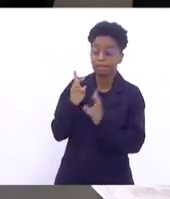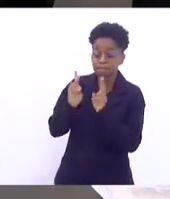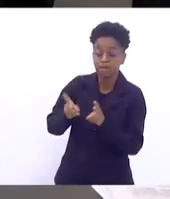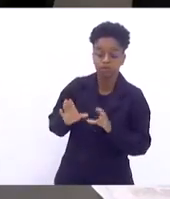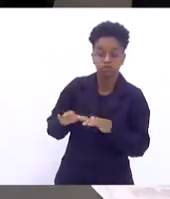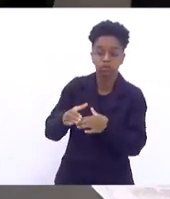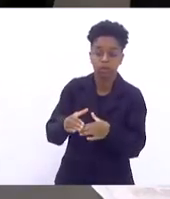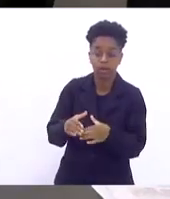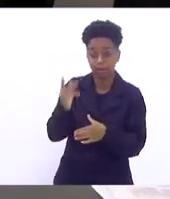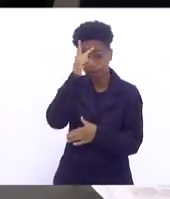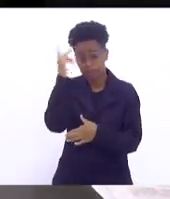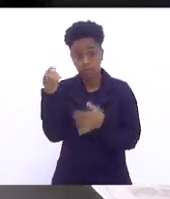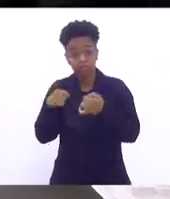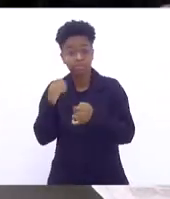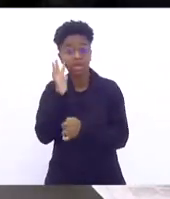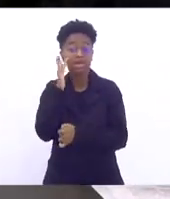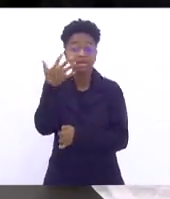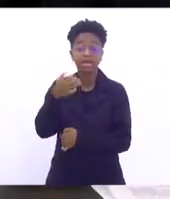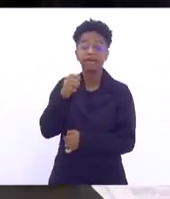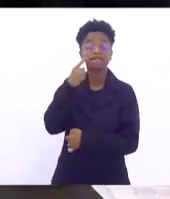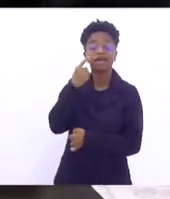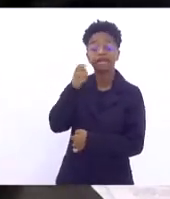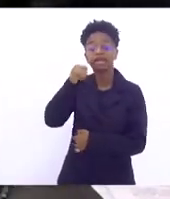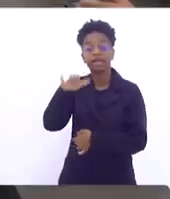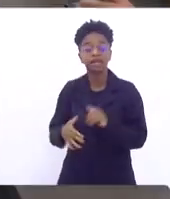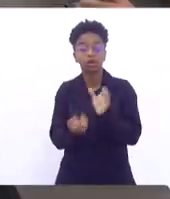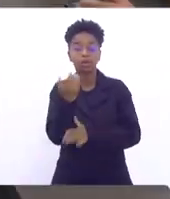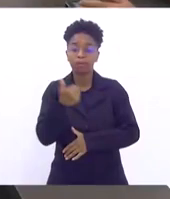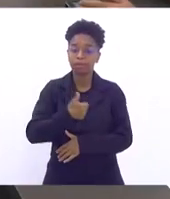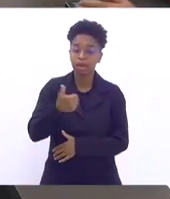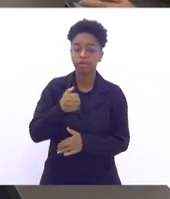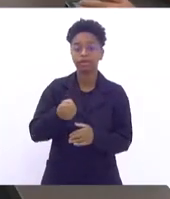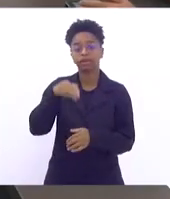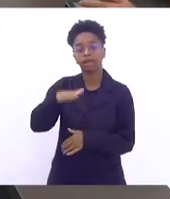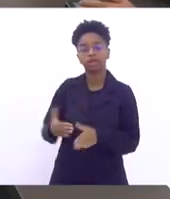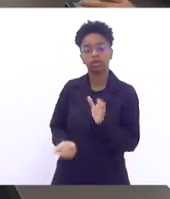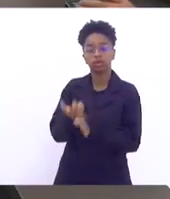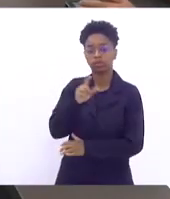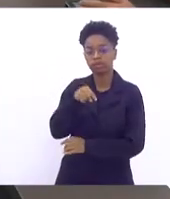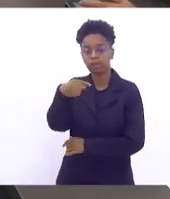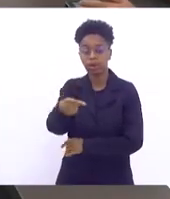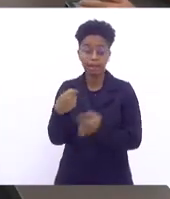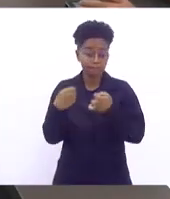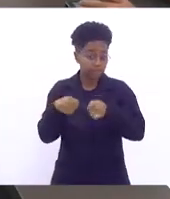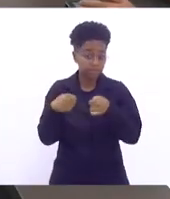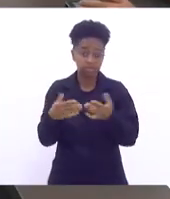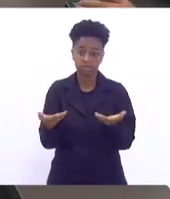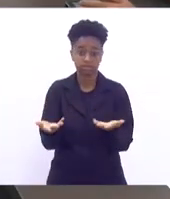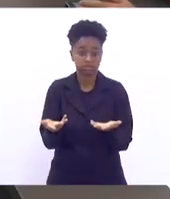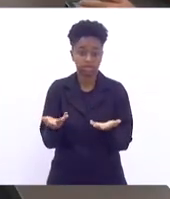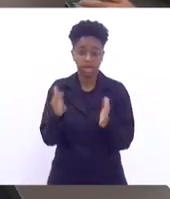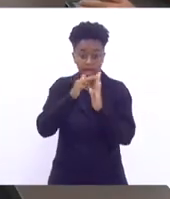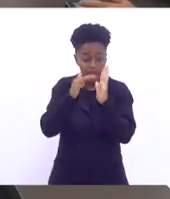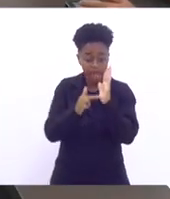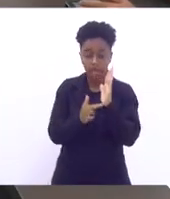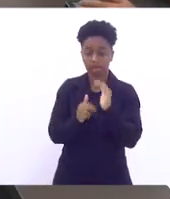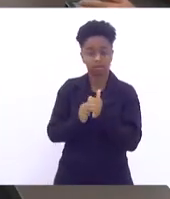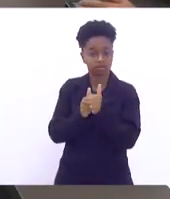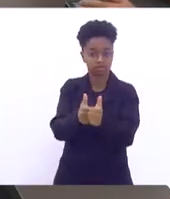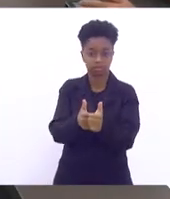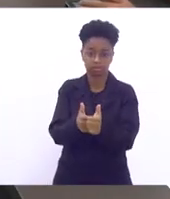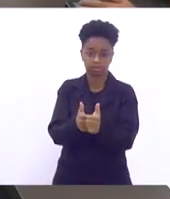decidir vai ter que olhar ver quem é que protocolou primeiro quem que protocolou depois tem que ter algum tipo de regra